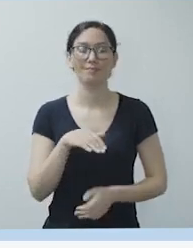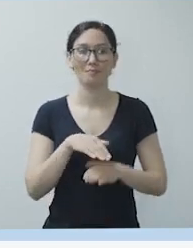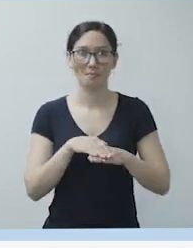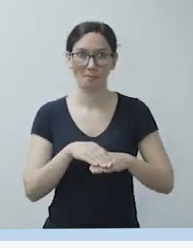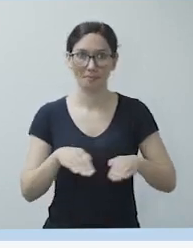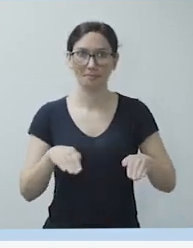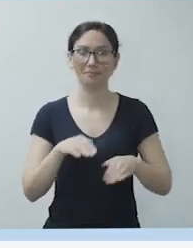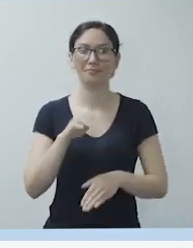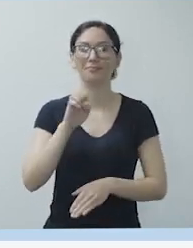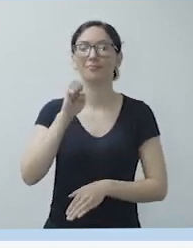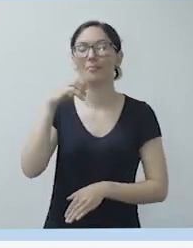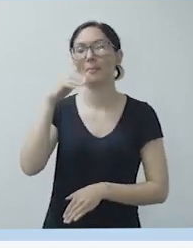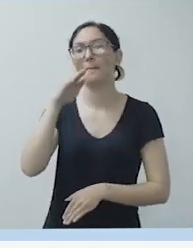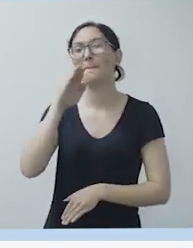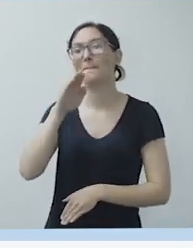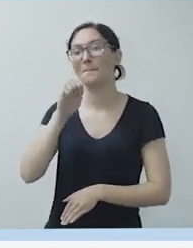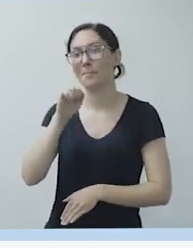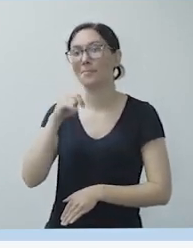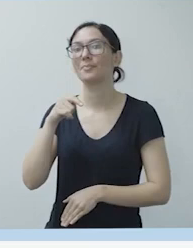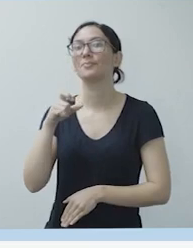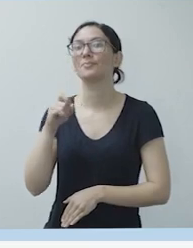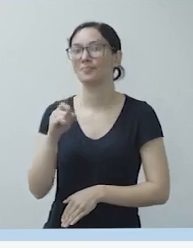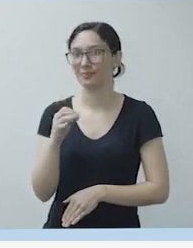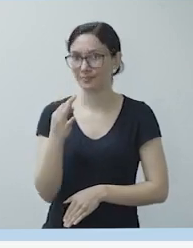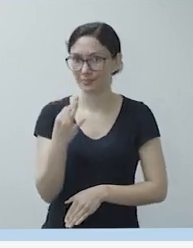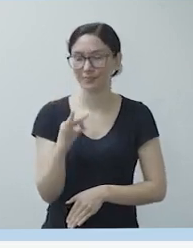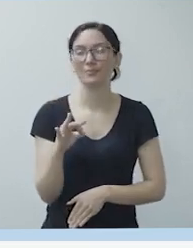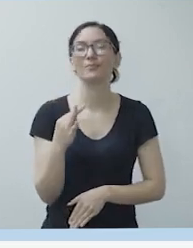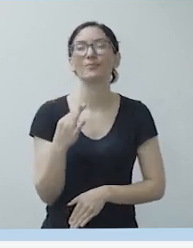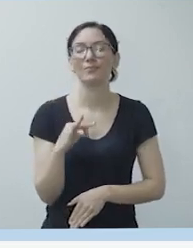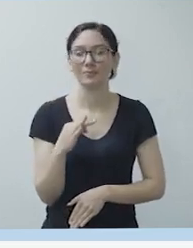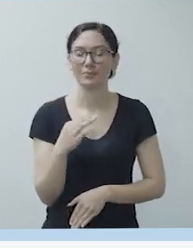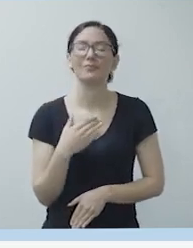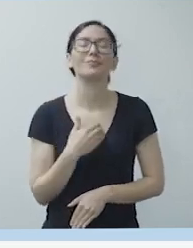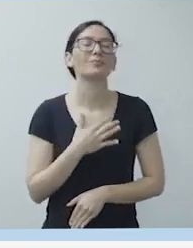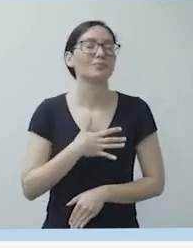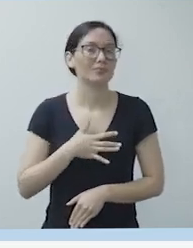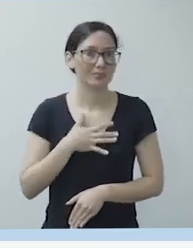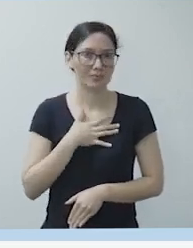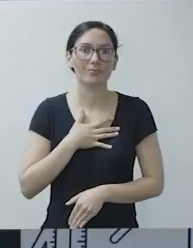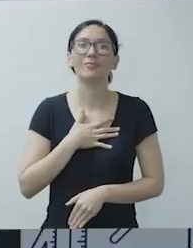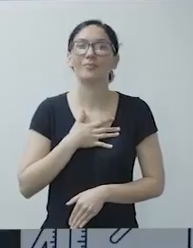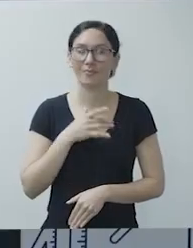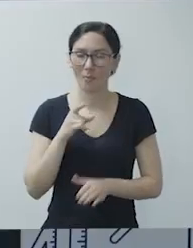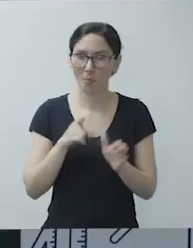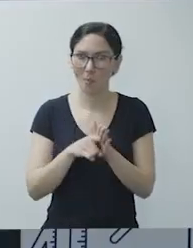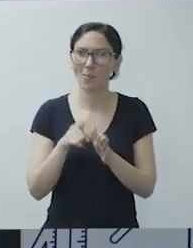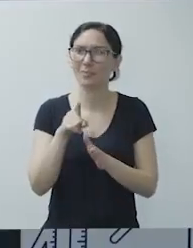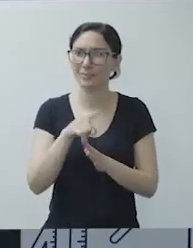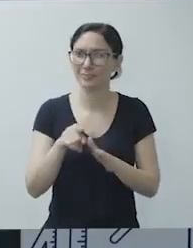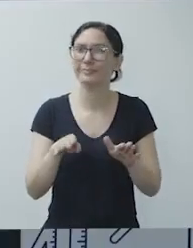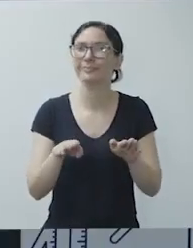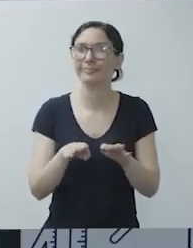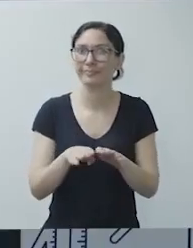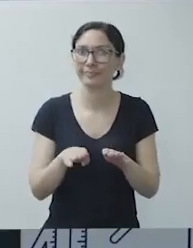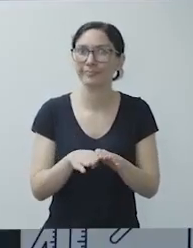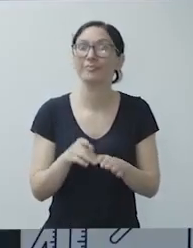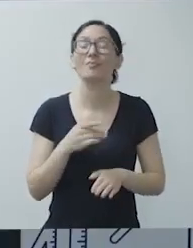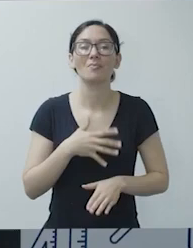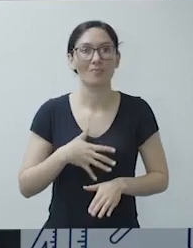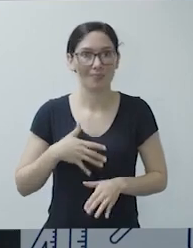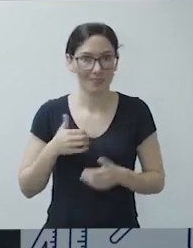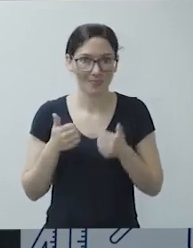embaixo da casinha. Legal, eu gostei desse quiz. Espero que vocês também